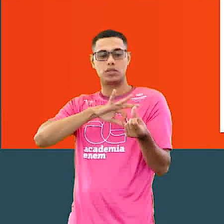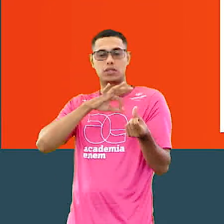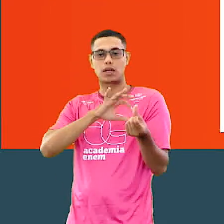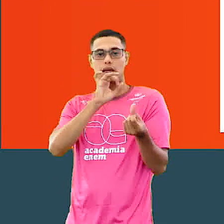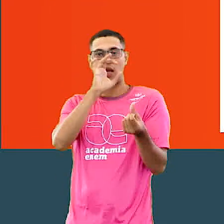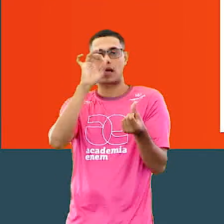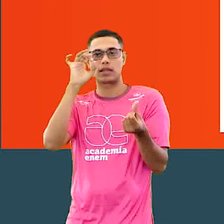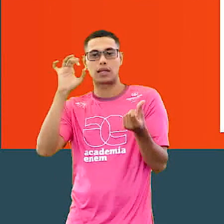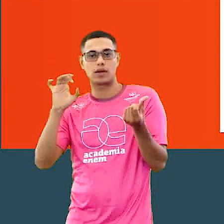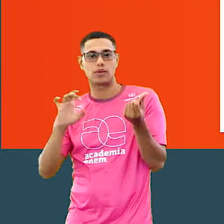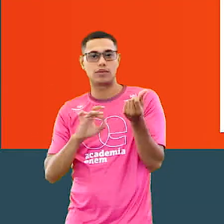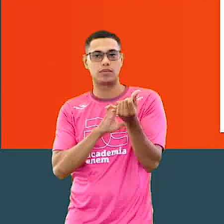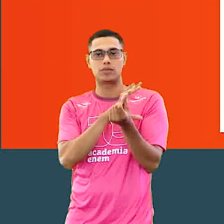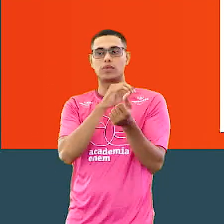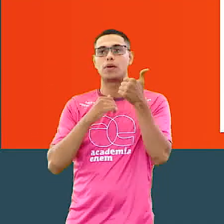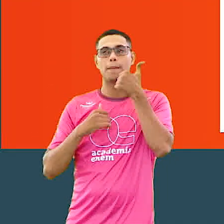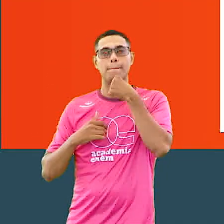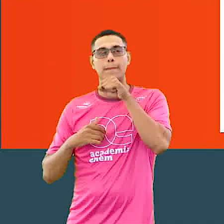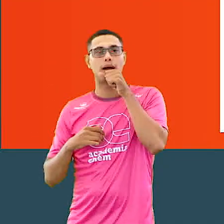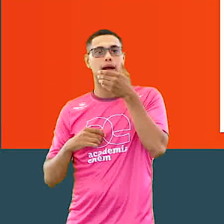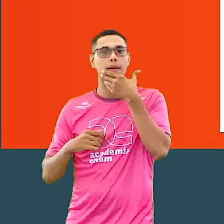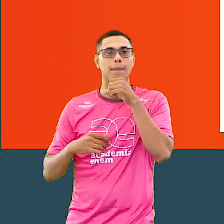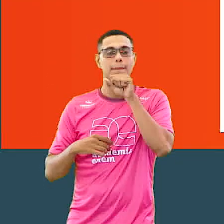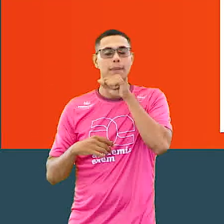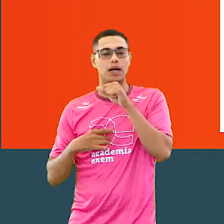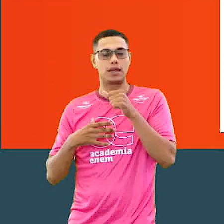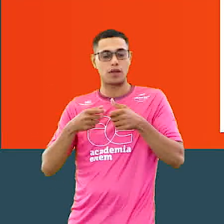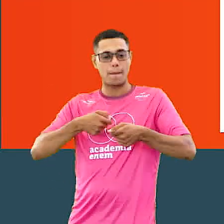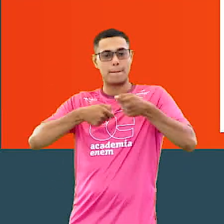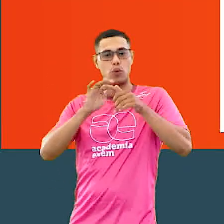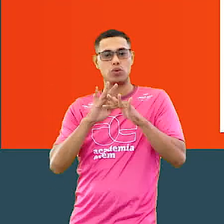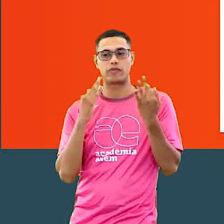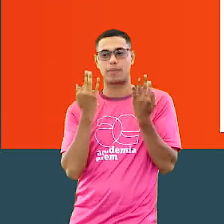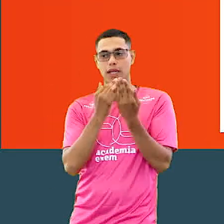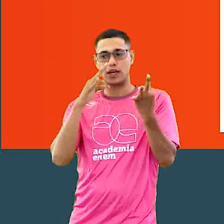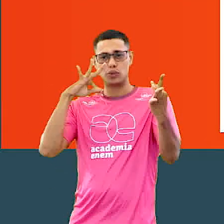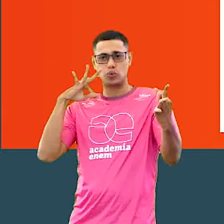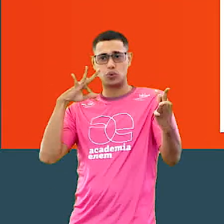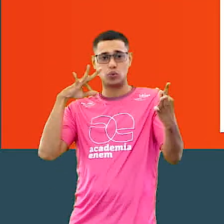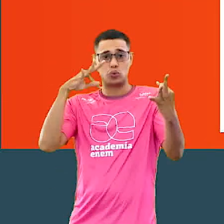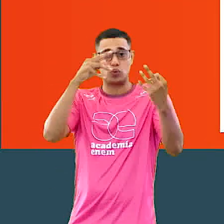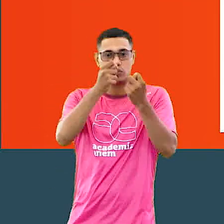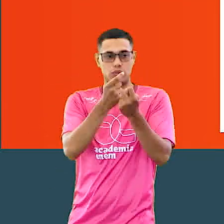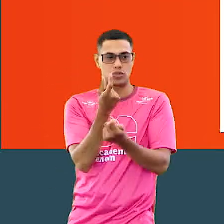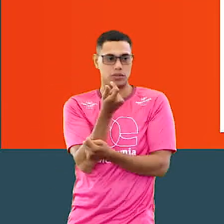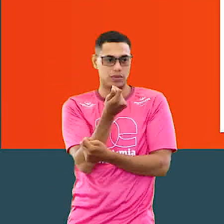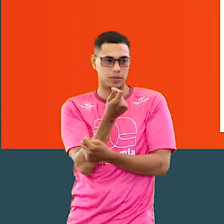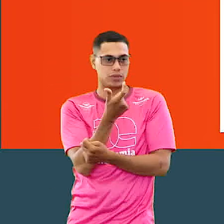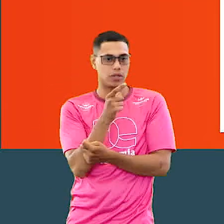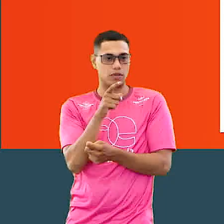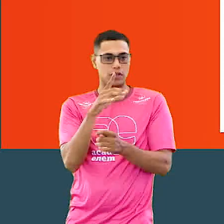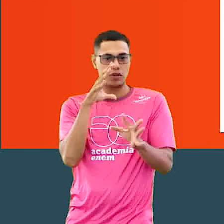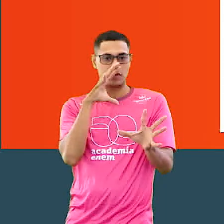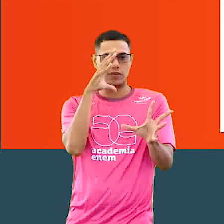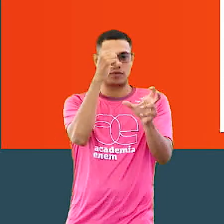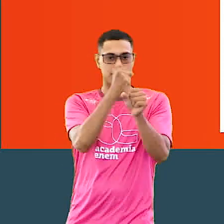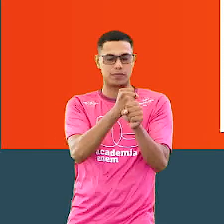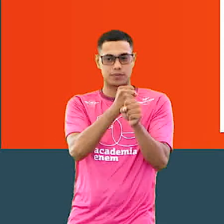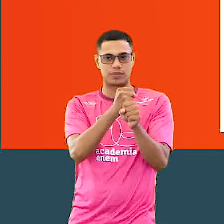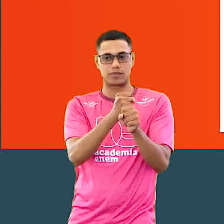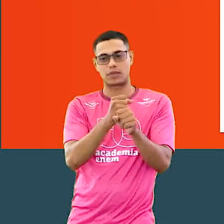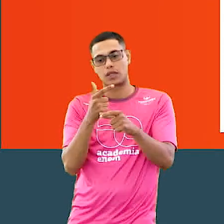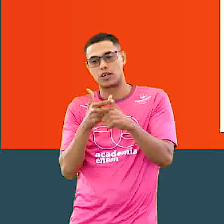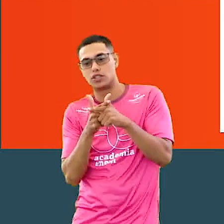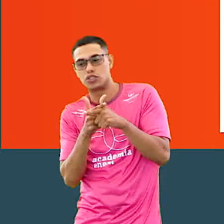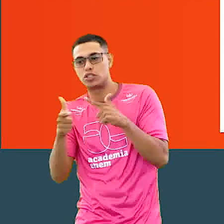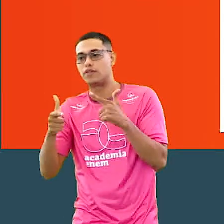do pai, da mãe, o Bolsa Família, seja o que for, toda a renda positiva. Você soma tudo e